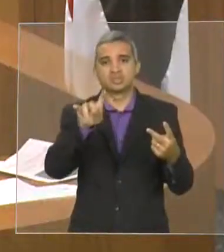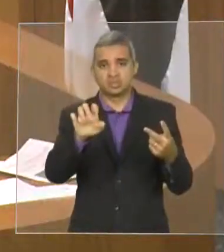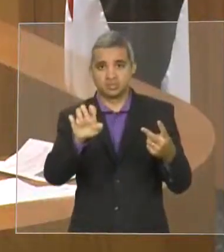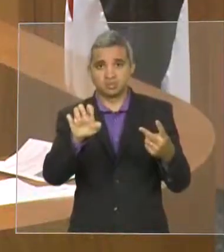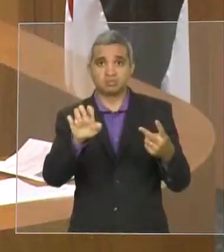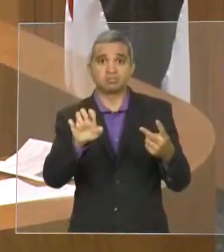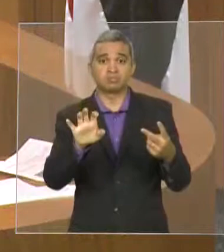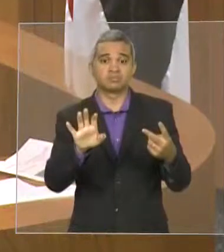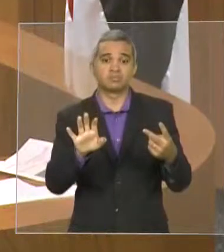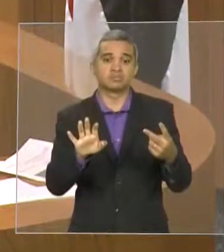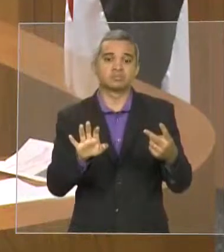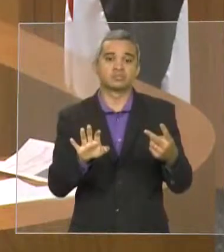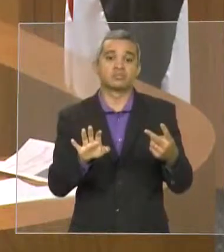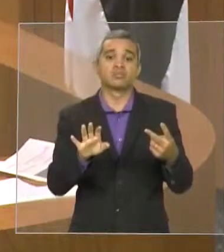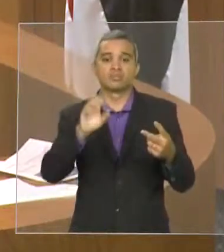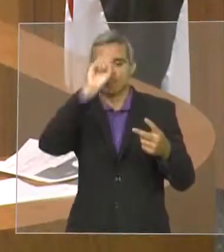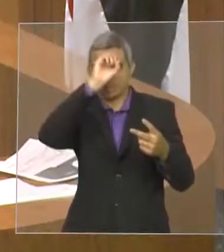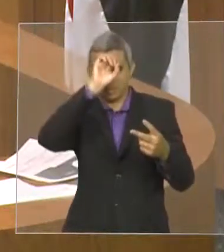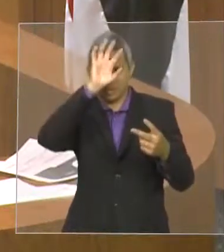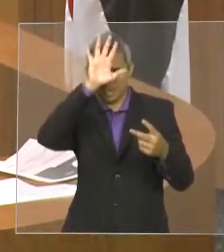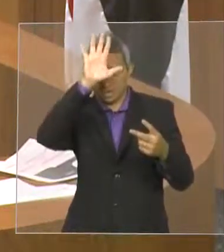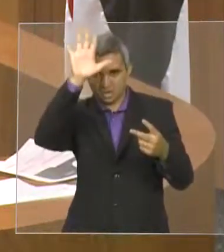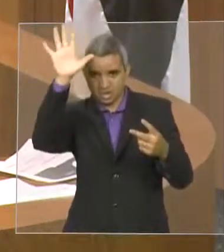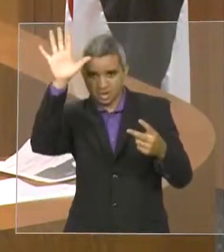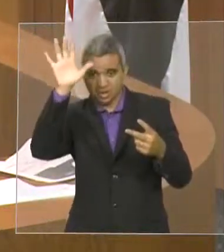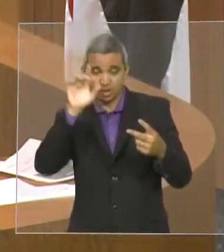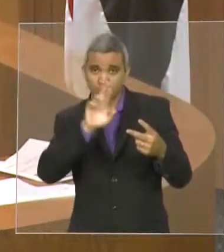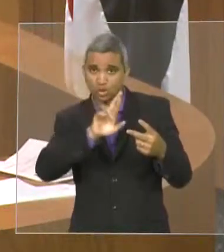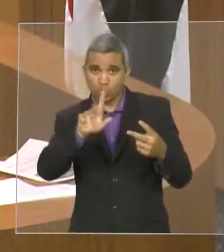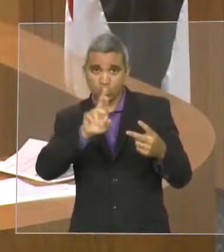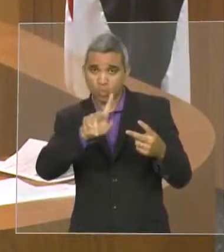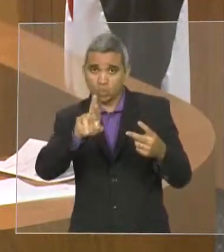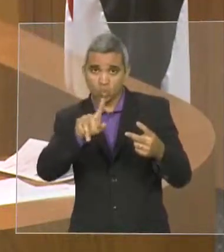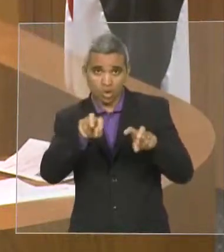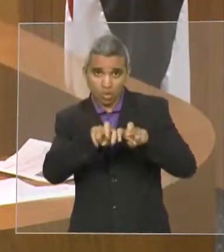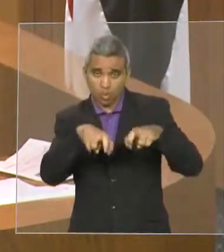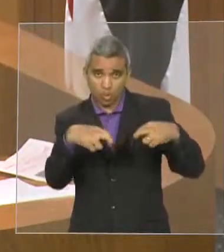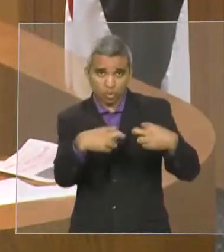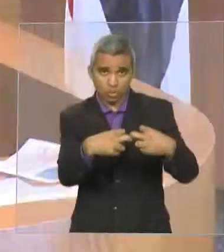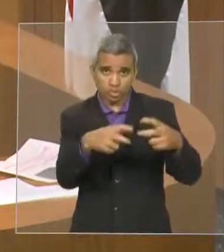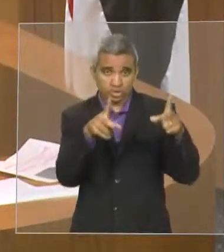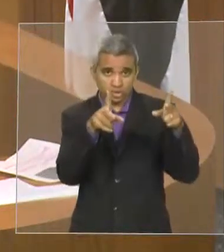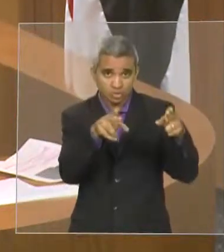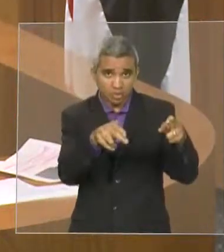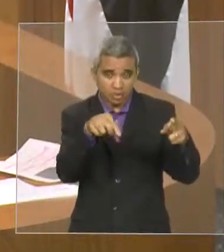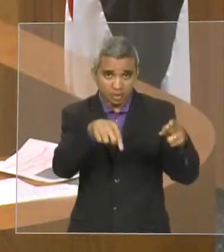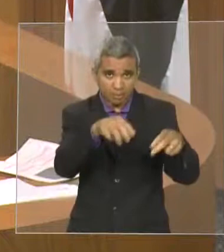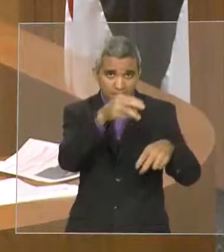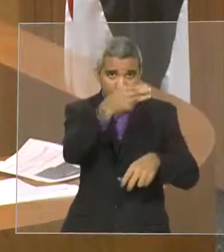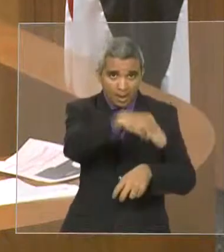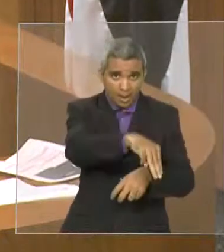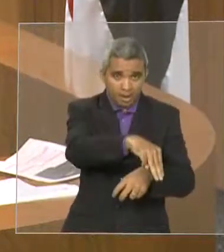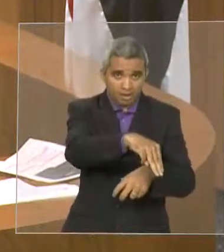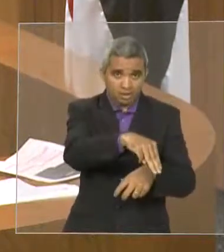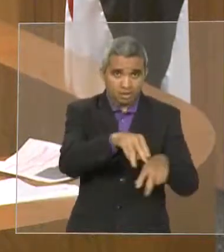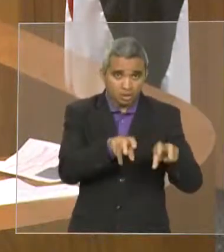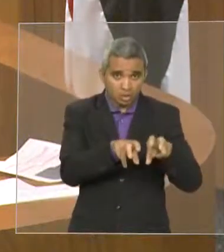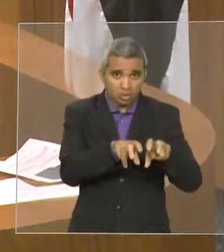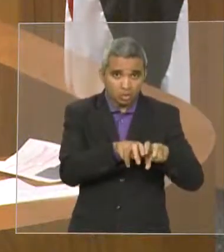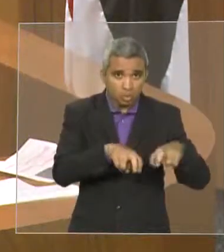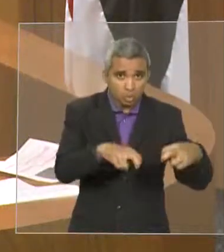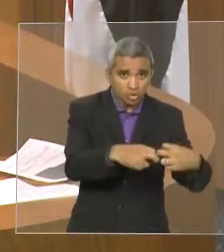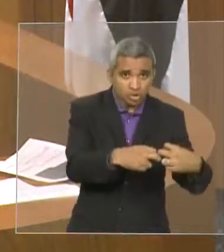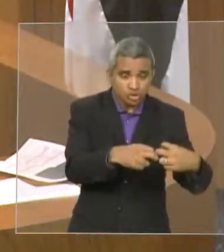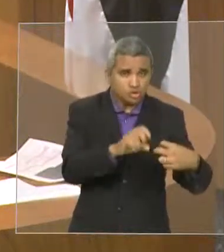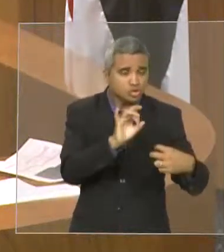deixar claro, esse não é um conselho a exemplo do que acontece com o Conselho Empresarial do Maranhão, que é apenas um órgão consultivo.